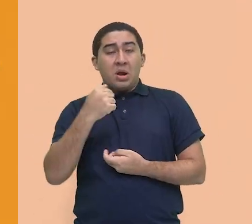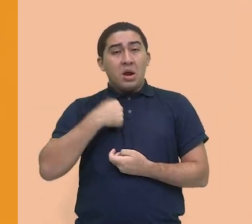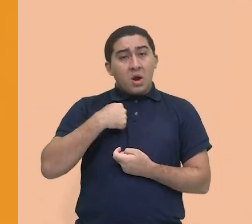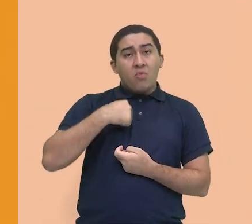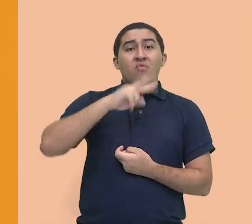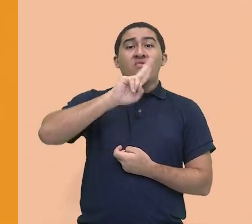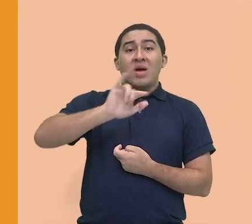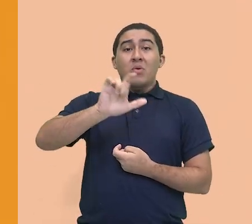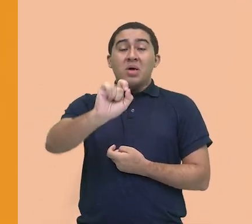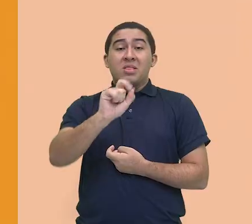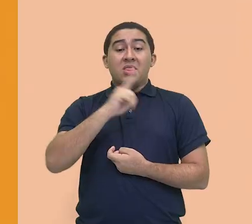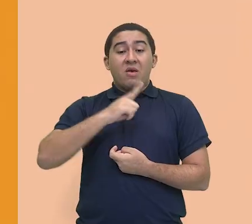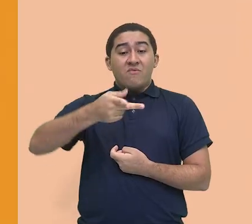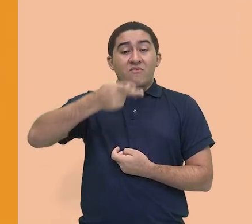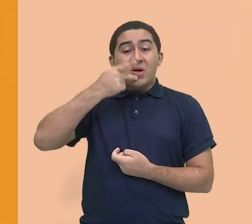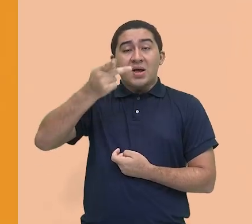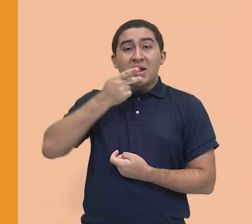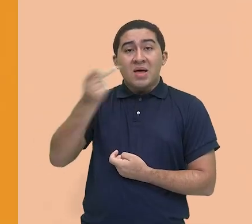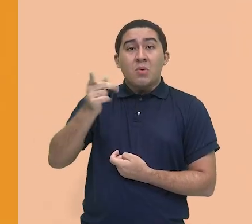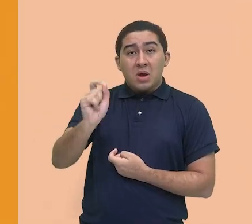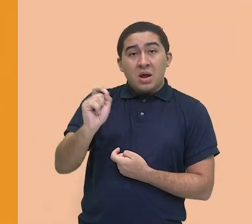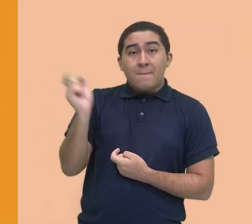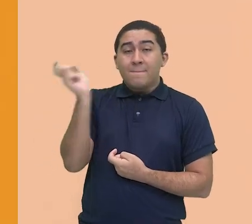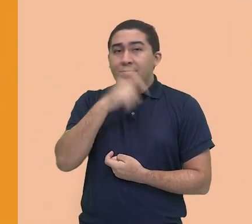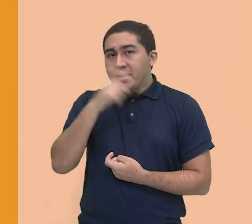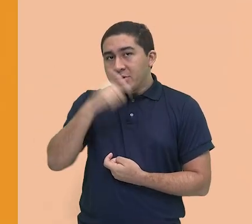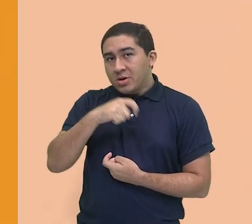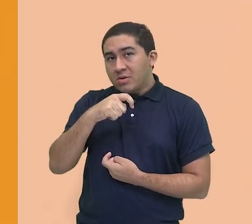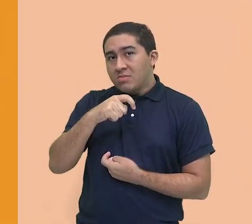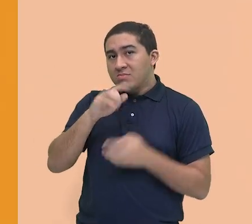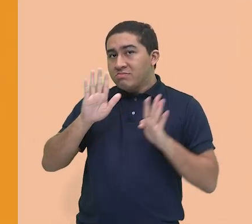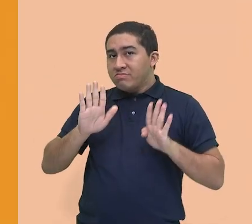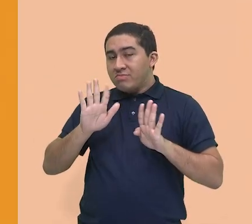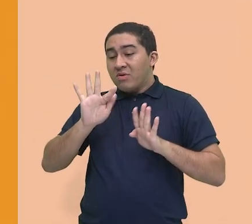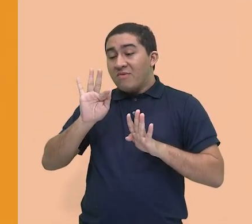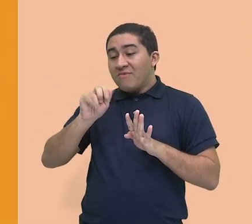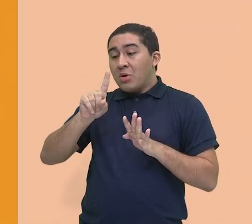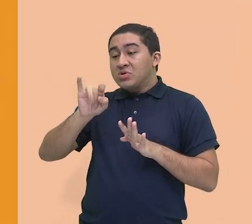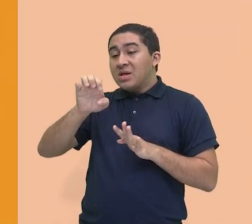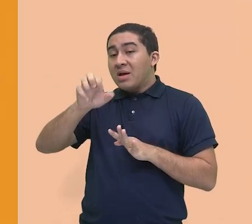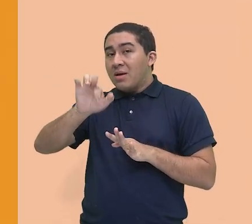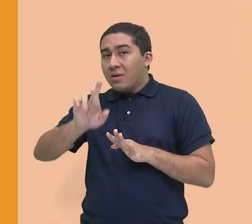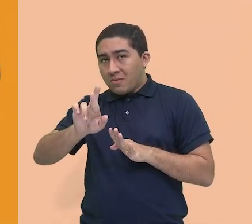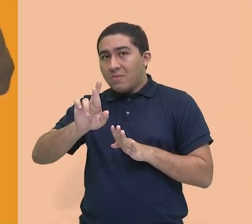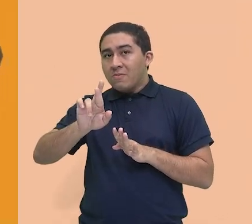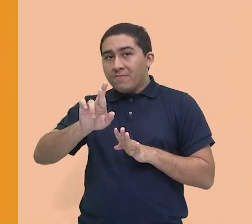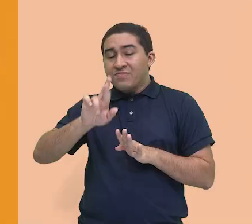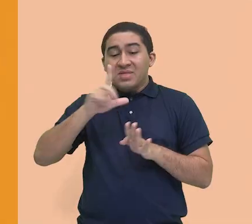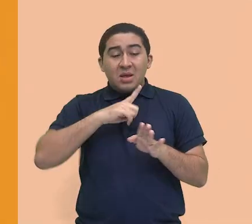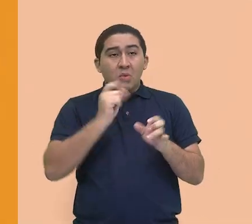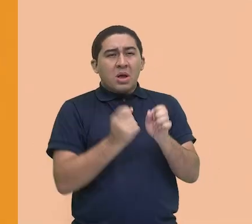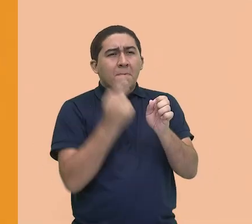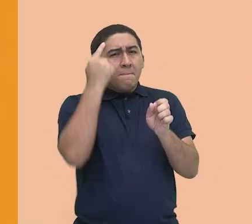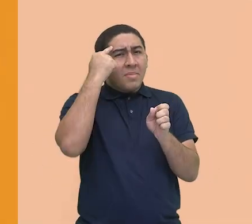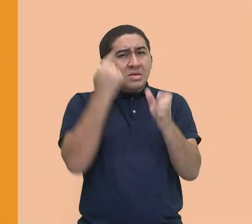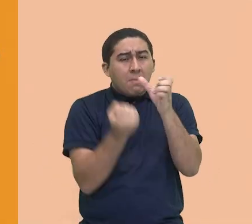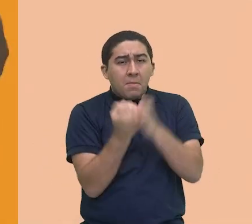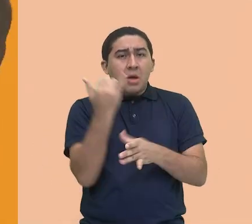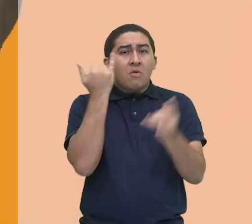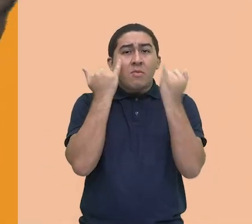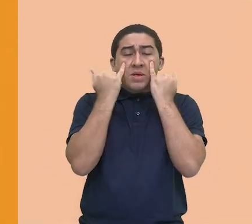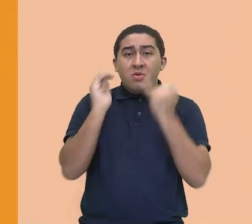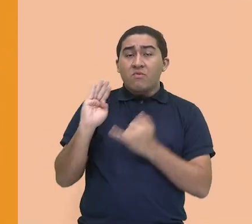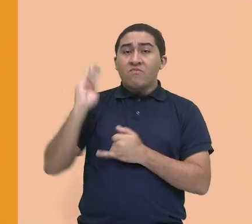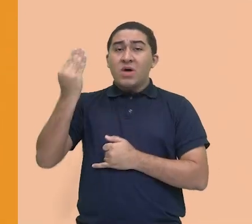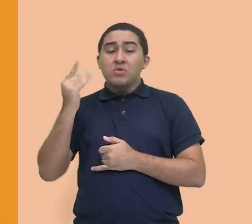falsear a verdade. Olha o que eu estou falando, né? Que eu vá criar fake news